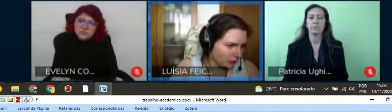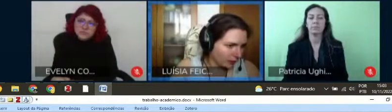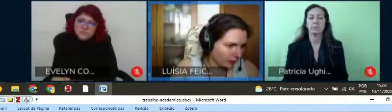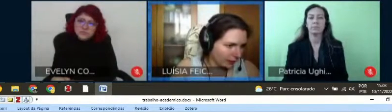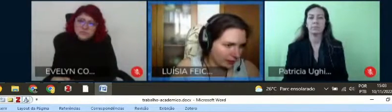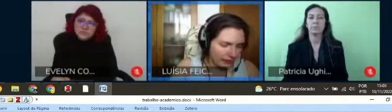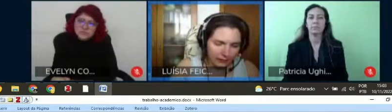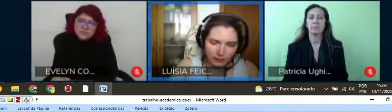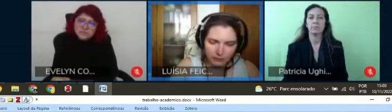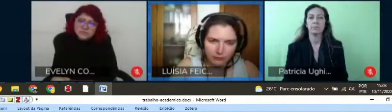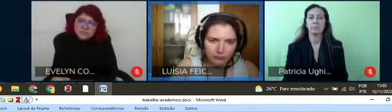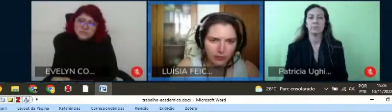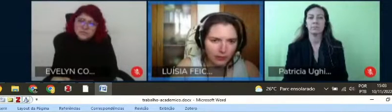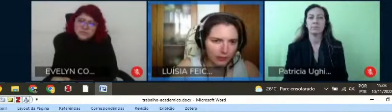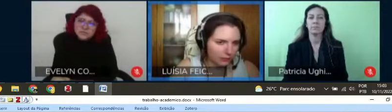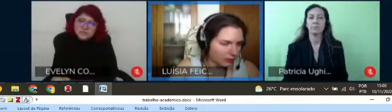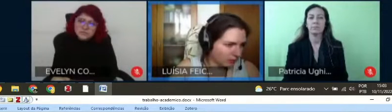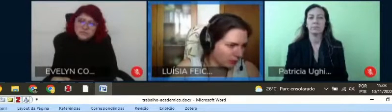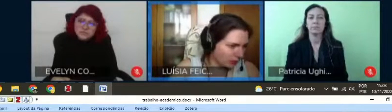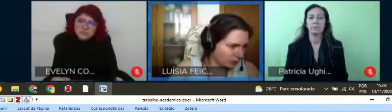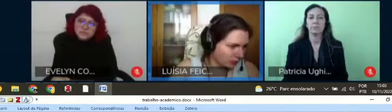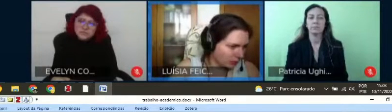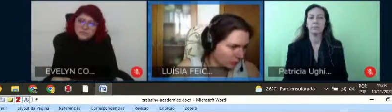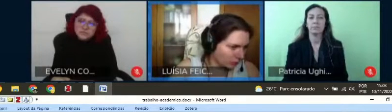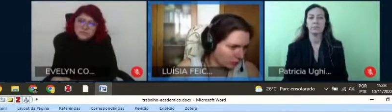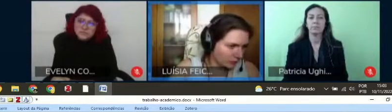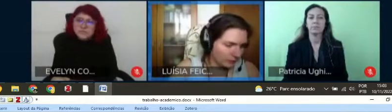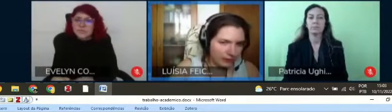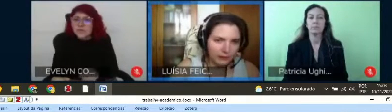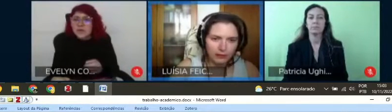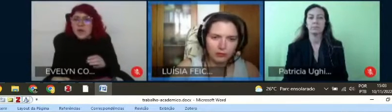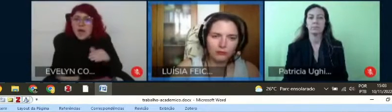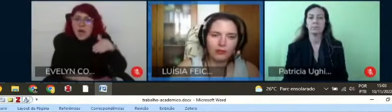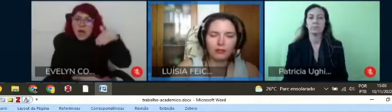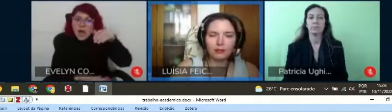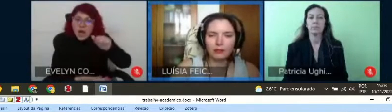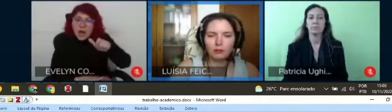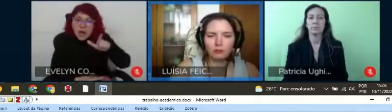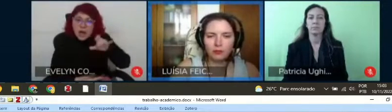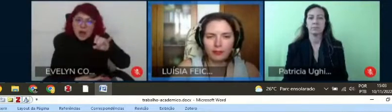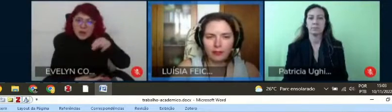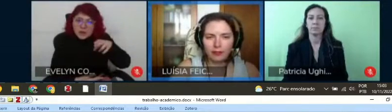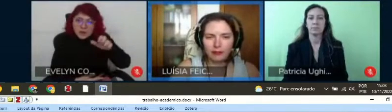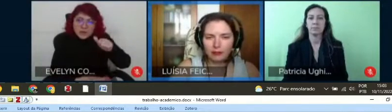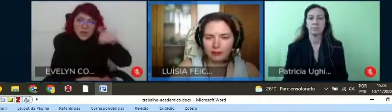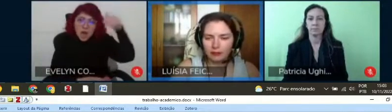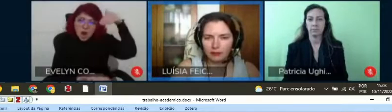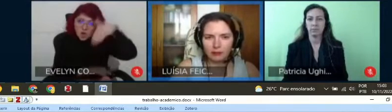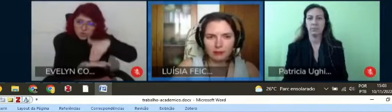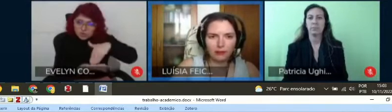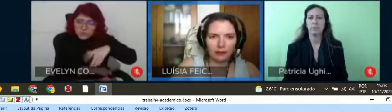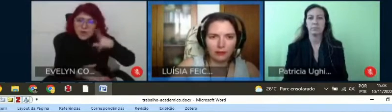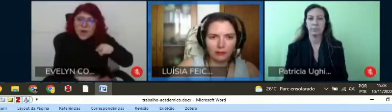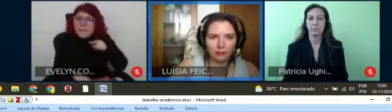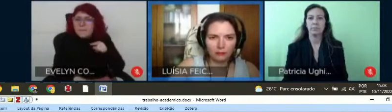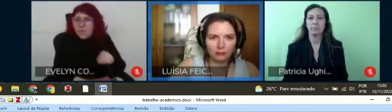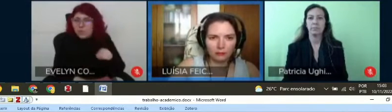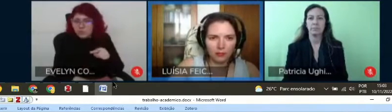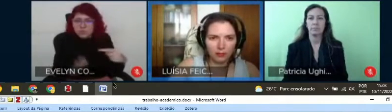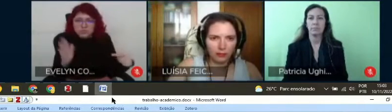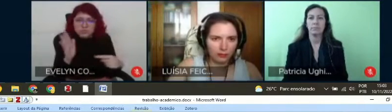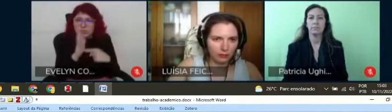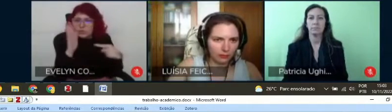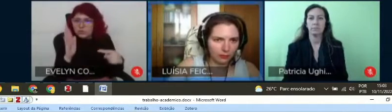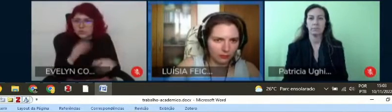E a última a linha, daí eu termino com ponto. Se eu tiver alguma alínea que tenha